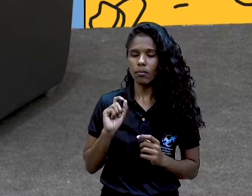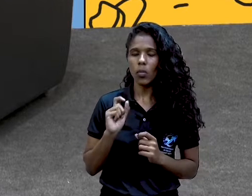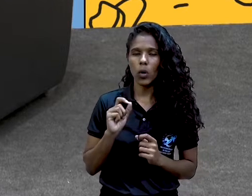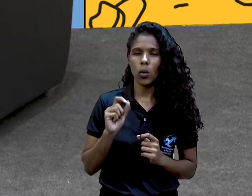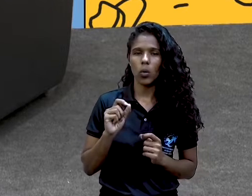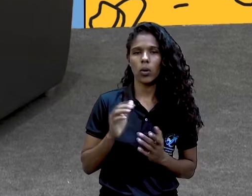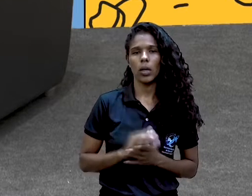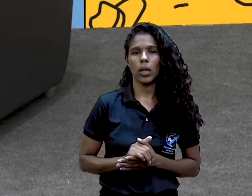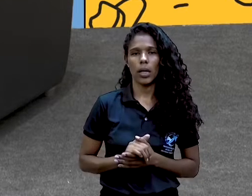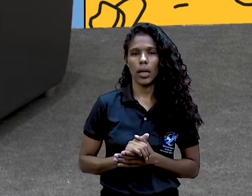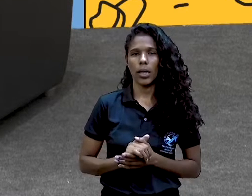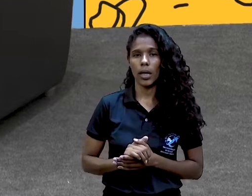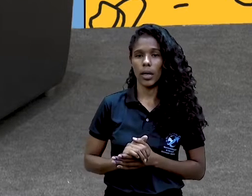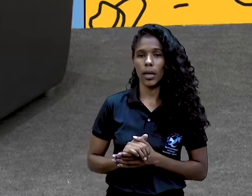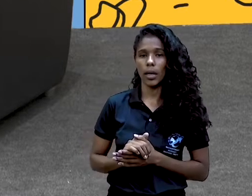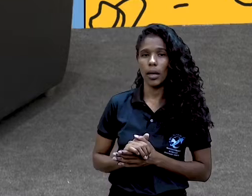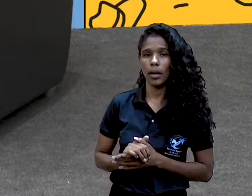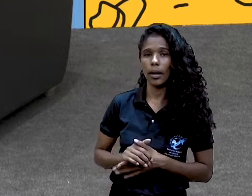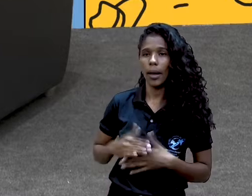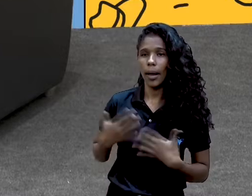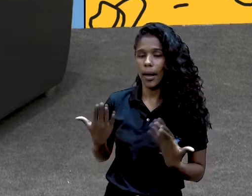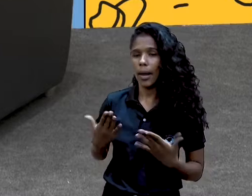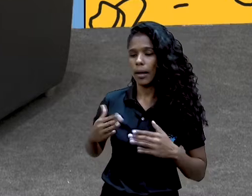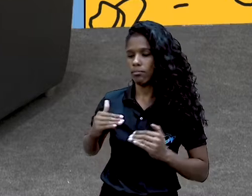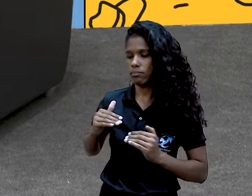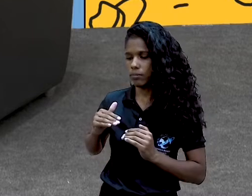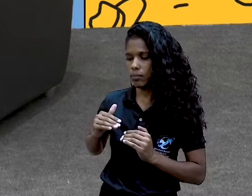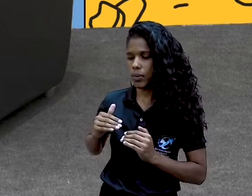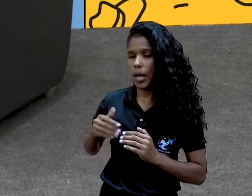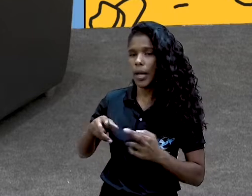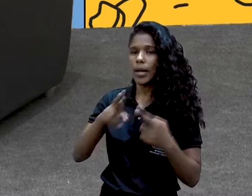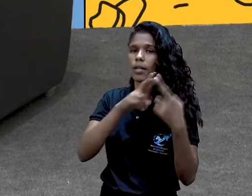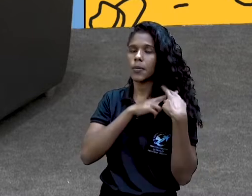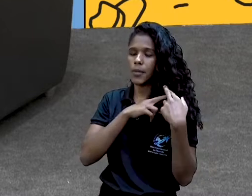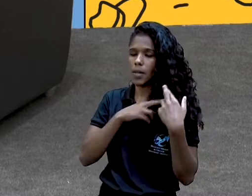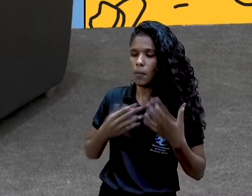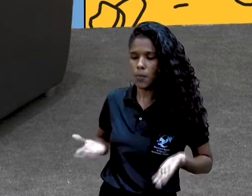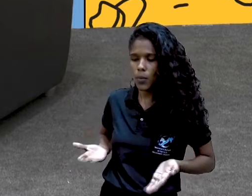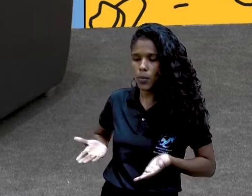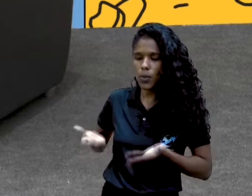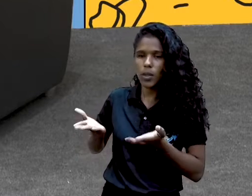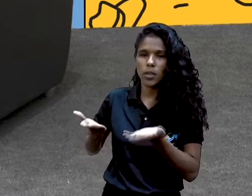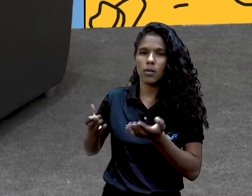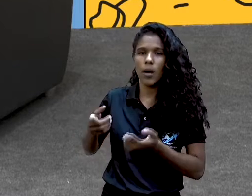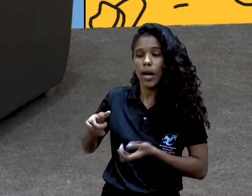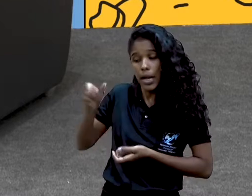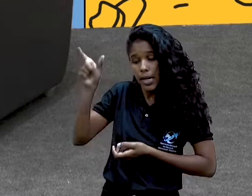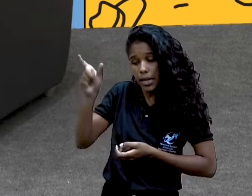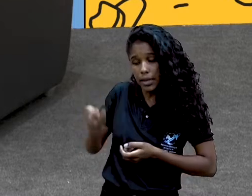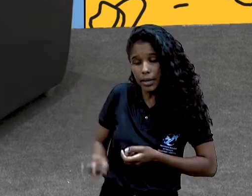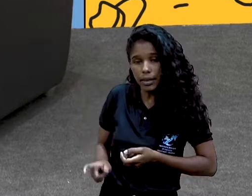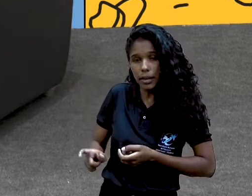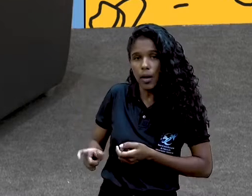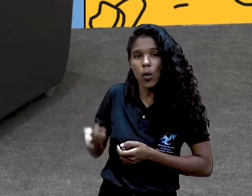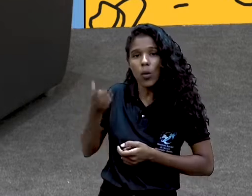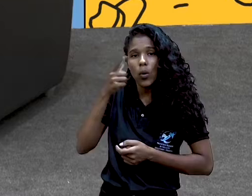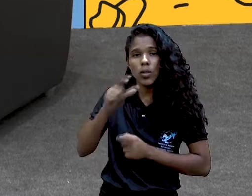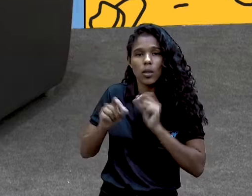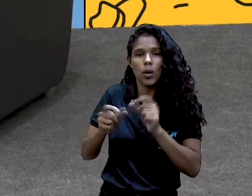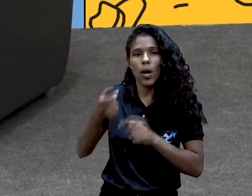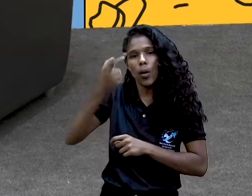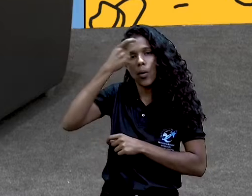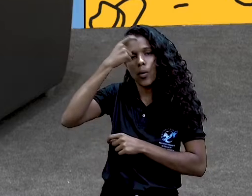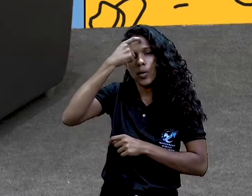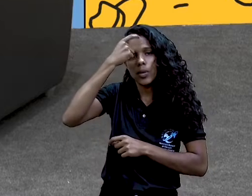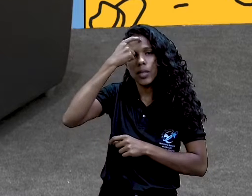responsável por cuidar do outro, por proteger o outro, de estar assumindo o seu papel, por exemplo, na hora de votar numa eleição, por exemplo, ou na